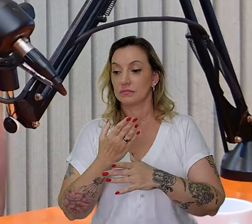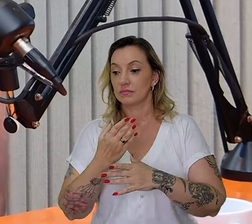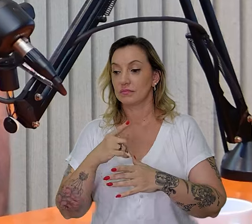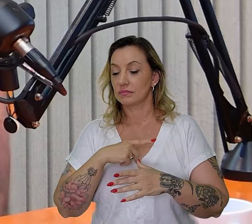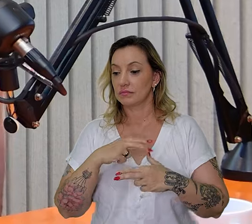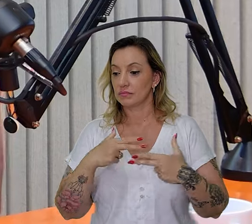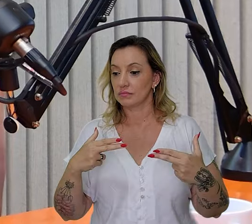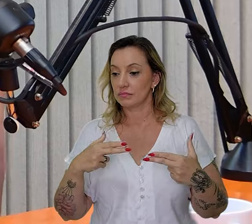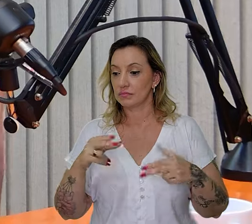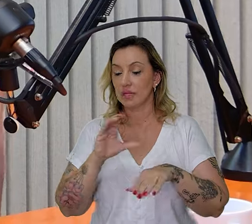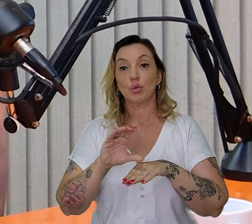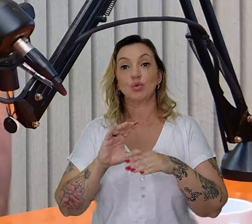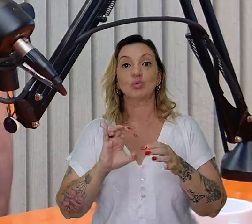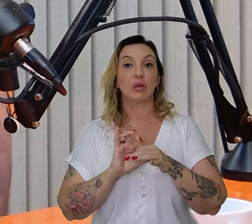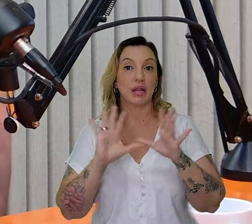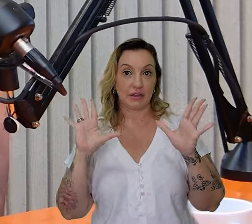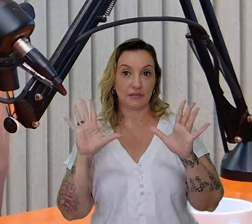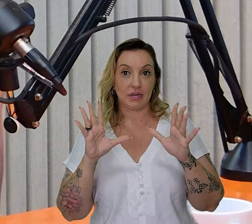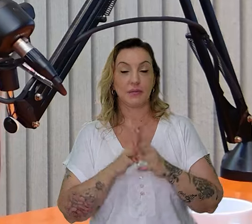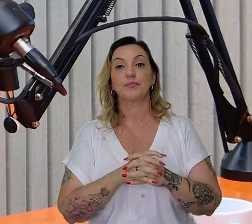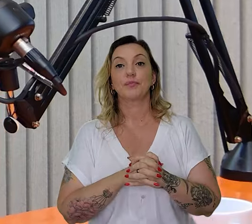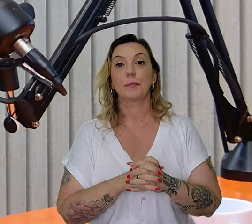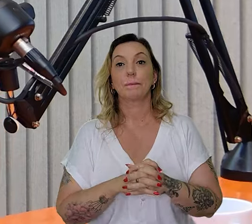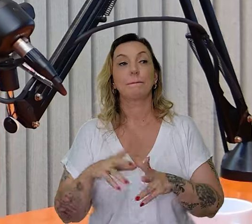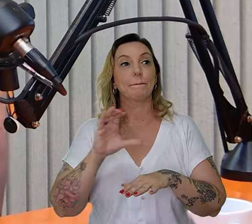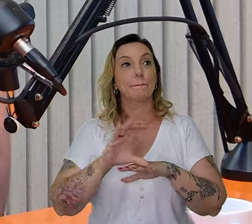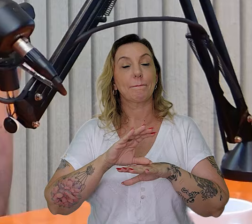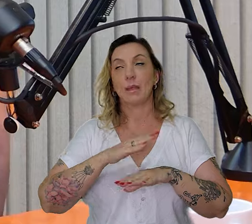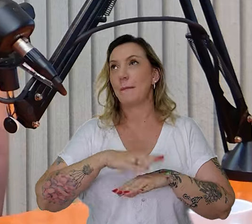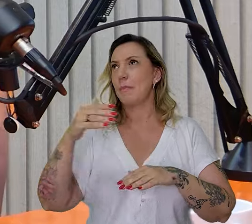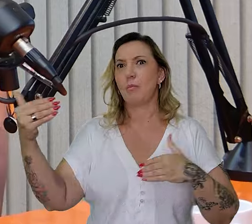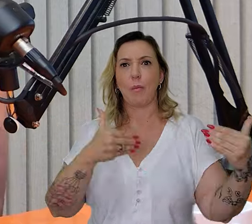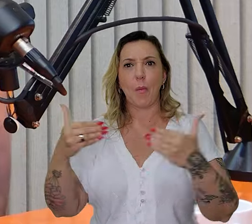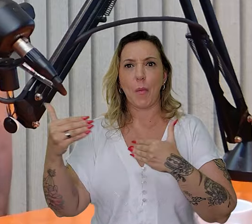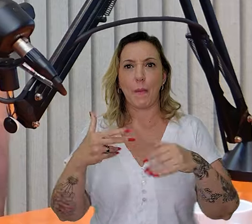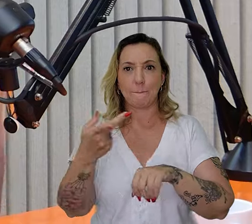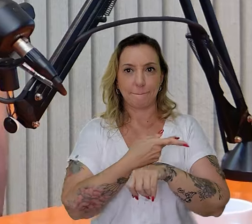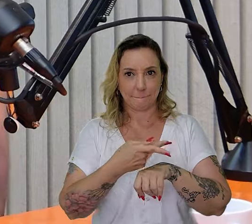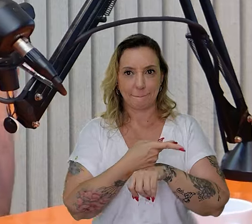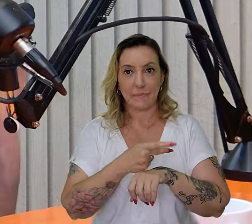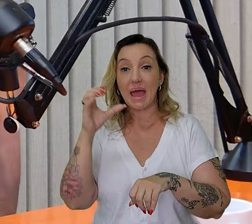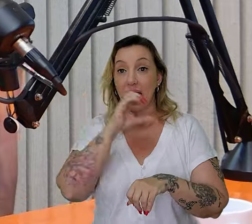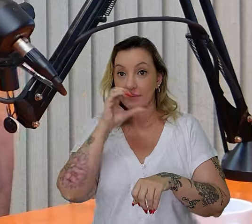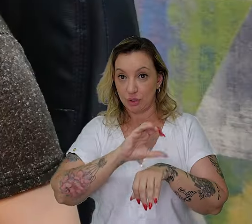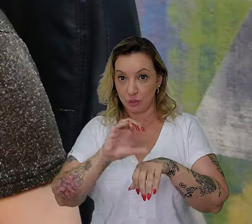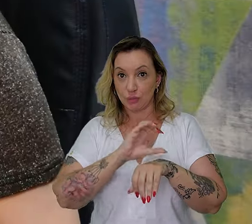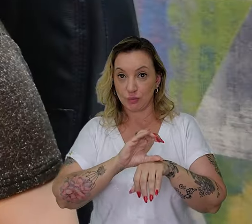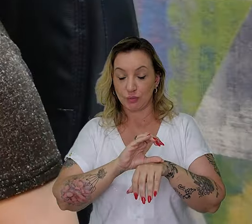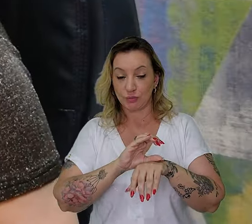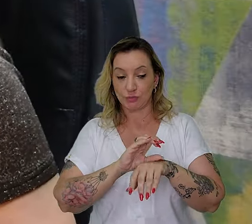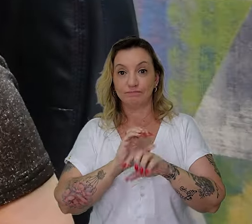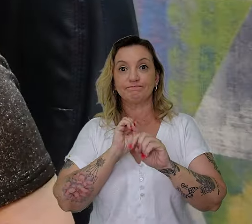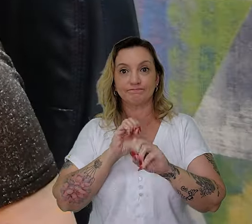livres né que são os cursos que mais bombam porque a nossa busca hoje é por curso rápido sim oado